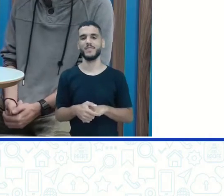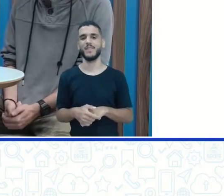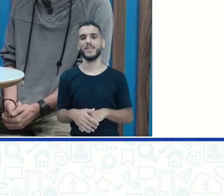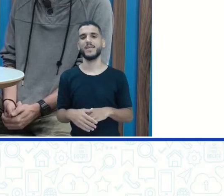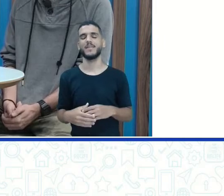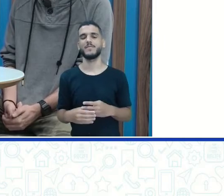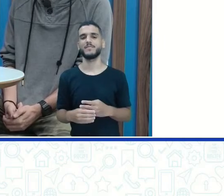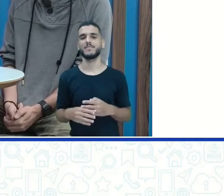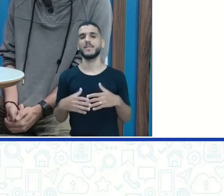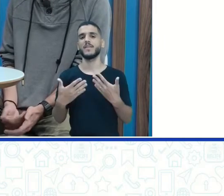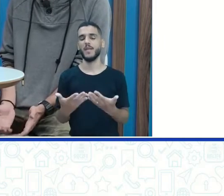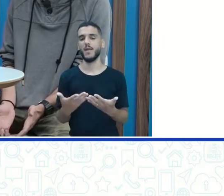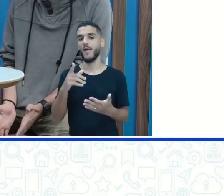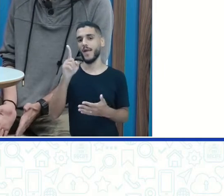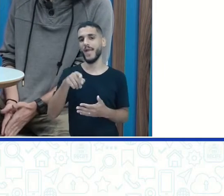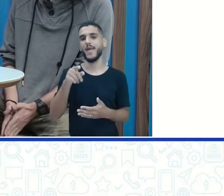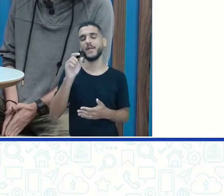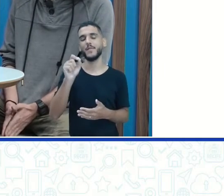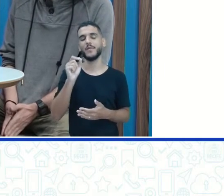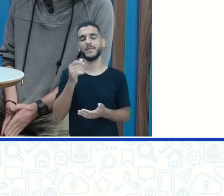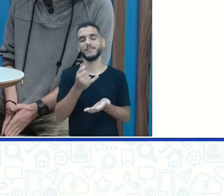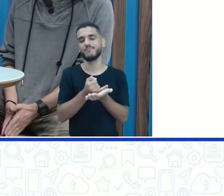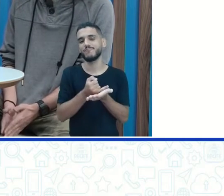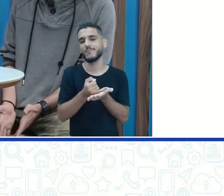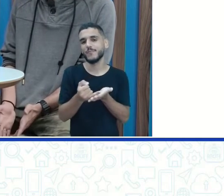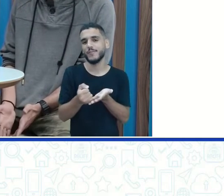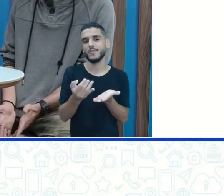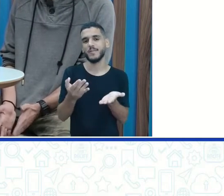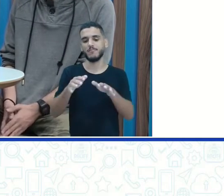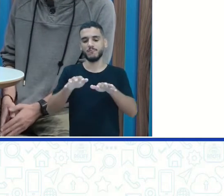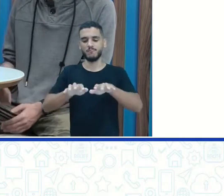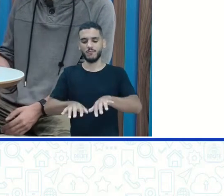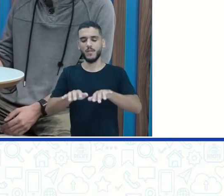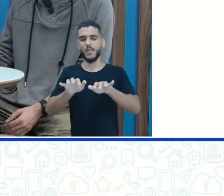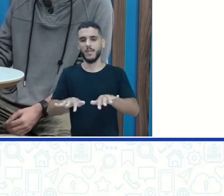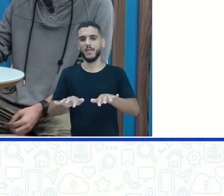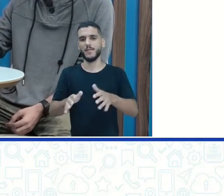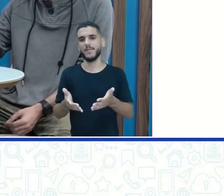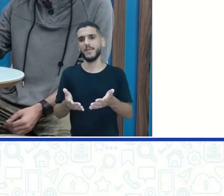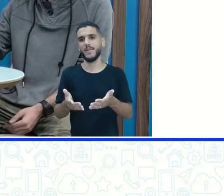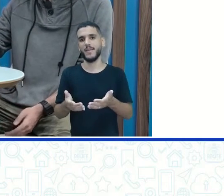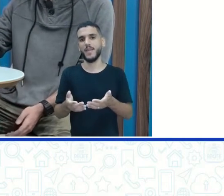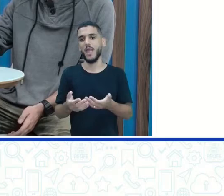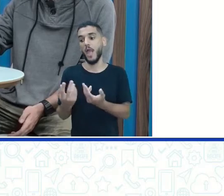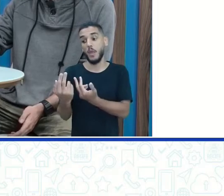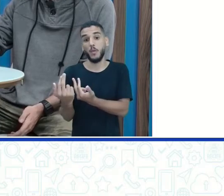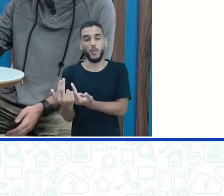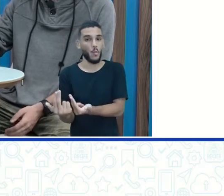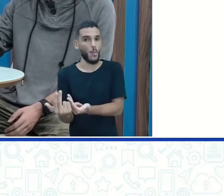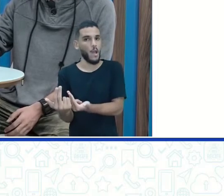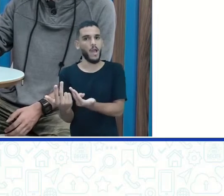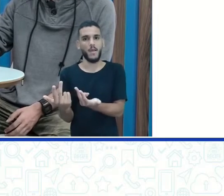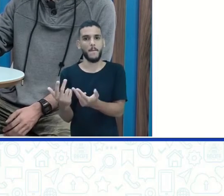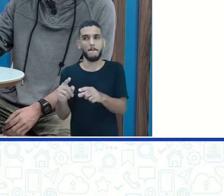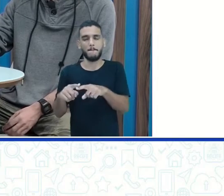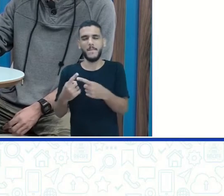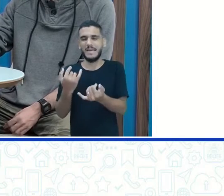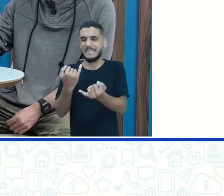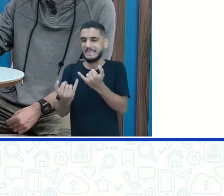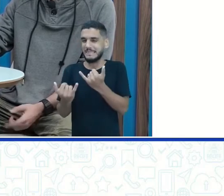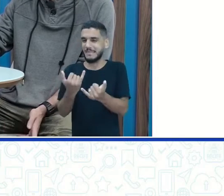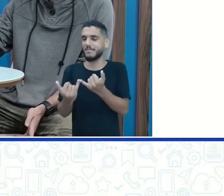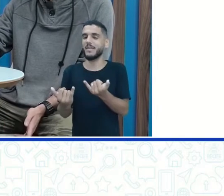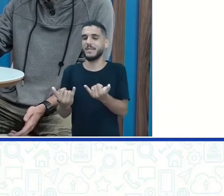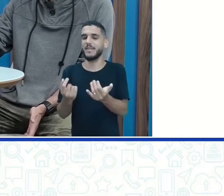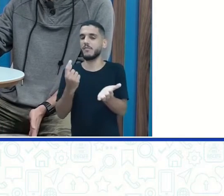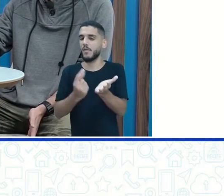serve como uma espécie de introdução para o piano, né? É claro que não é idêntico a um piano esse aplicativo que a